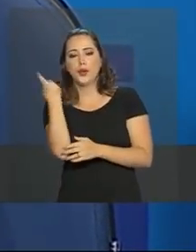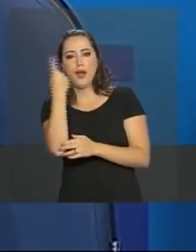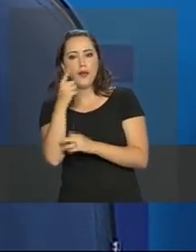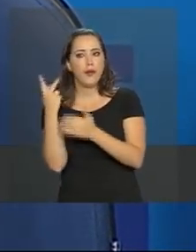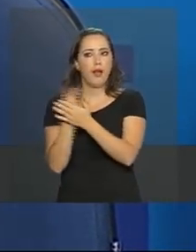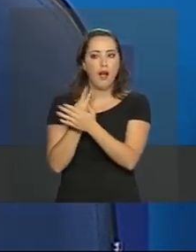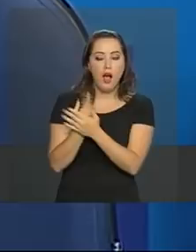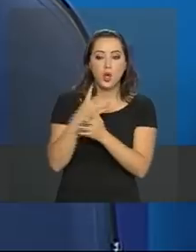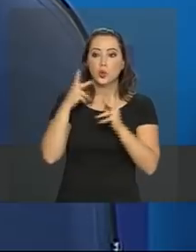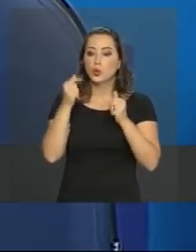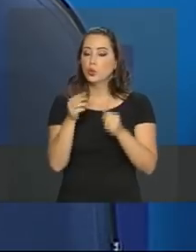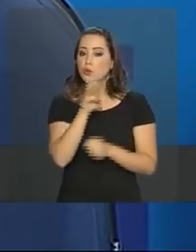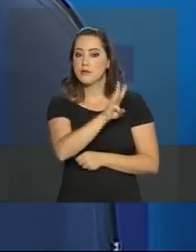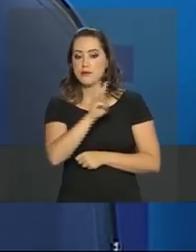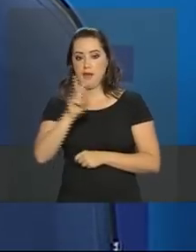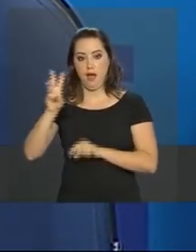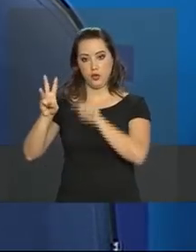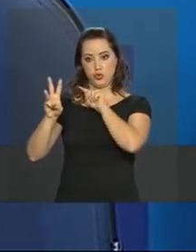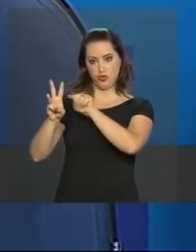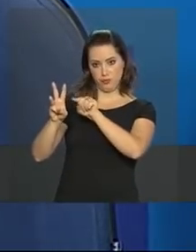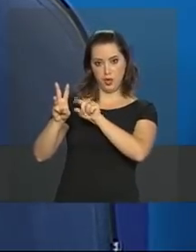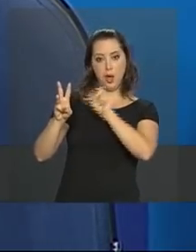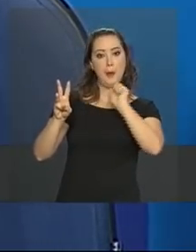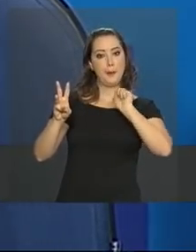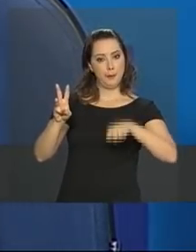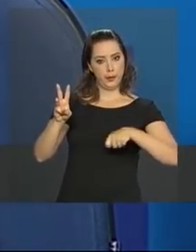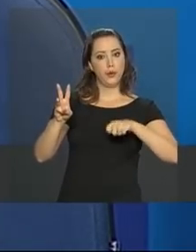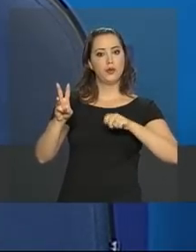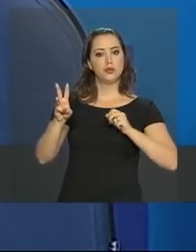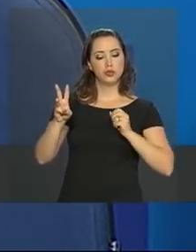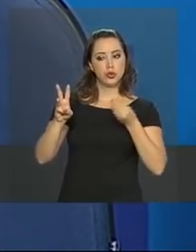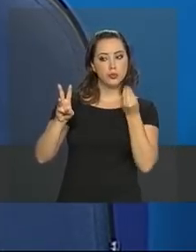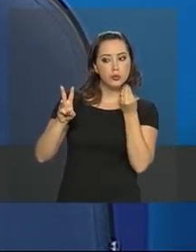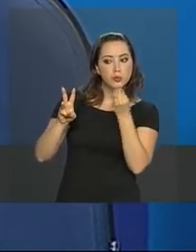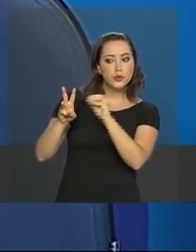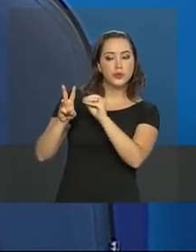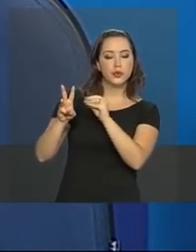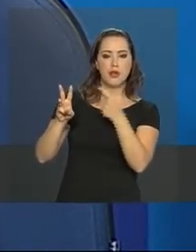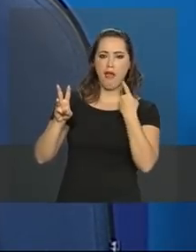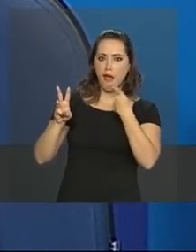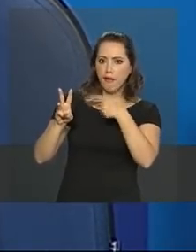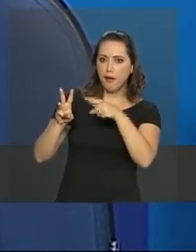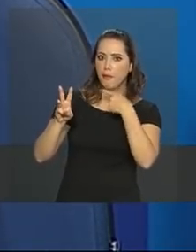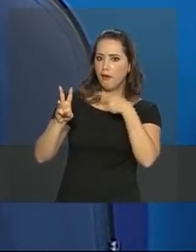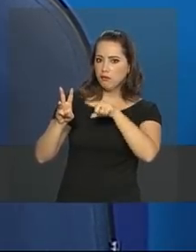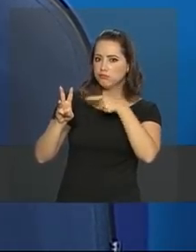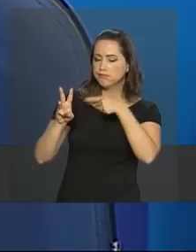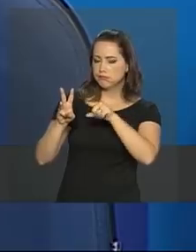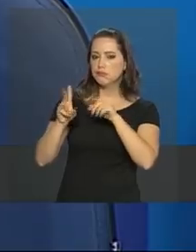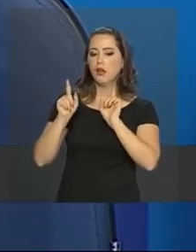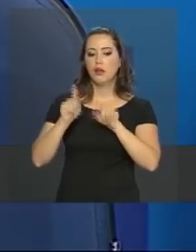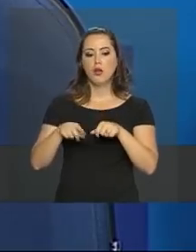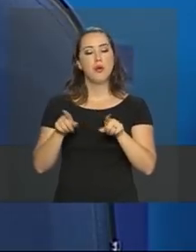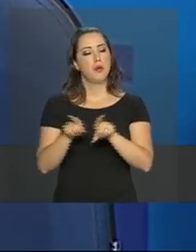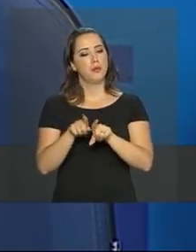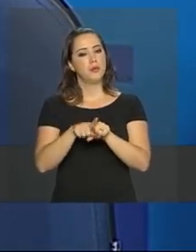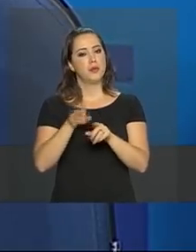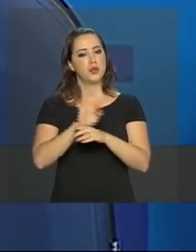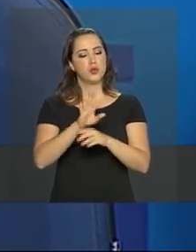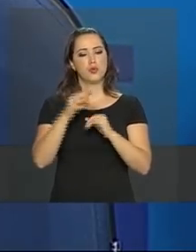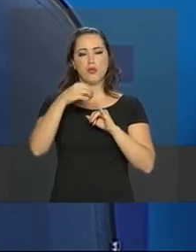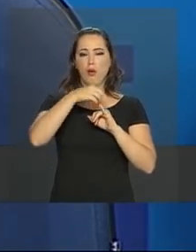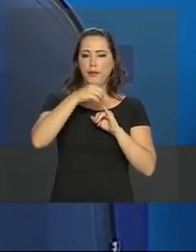uma página aberta ao participante para que ele possa ajudar o inep aprimorar esses processos também